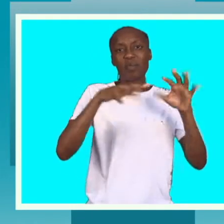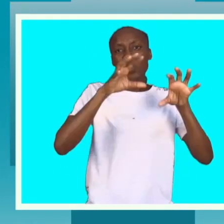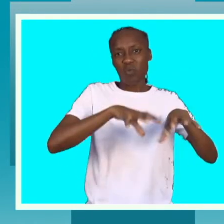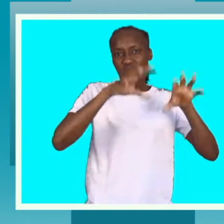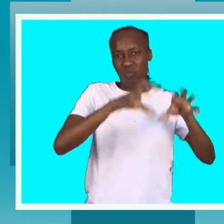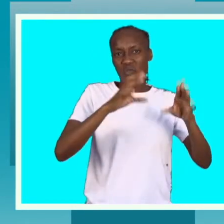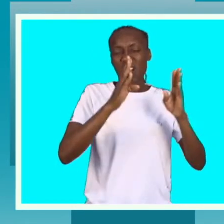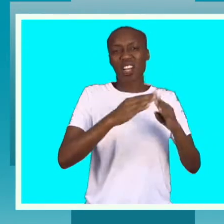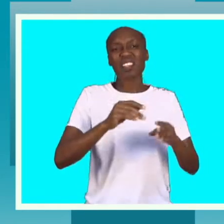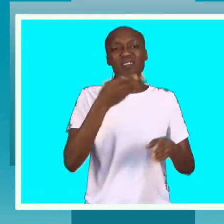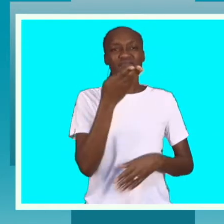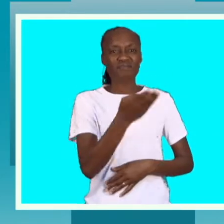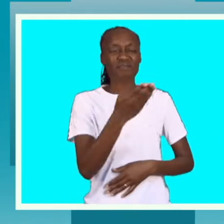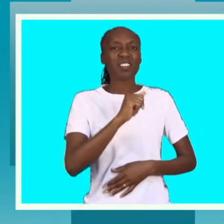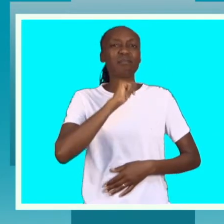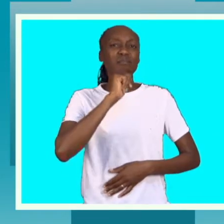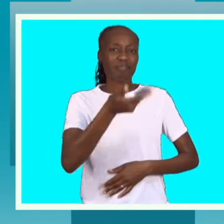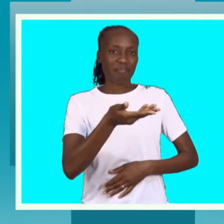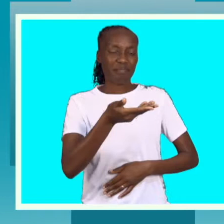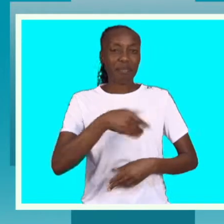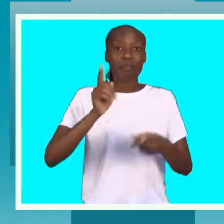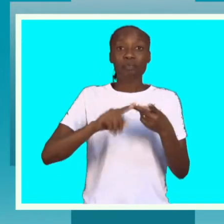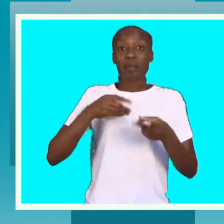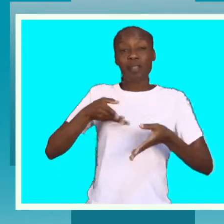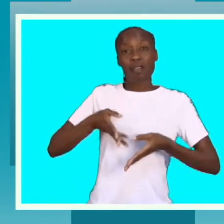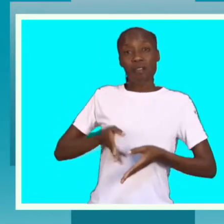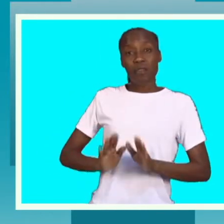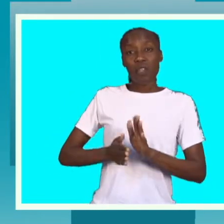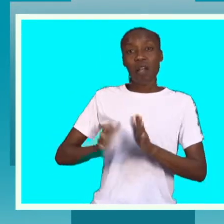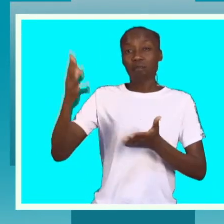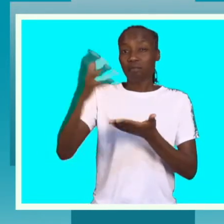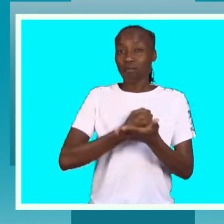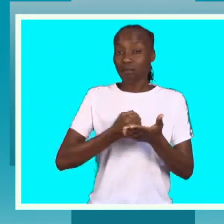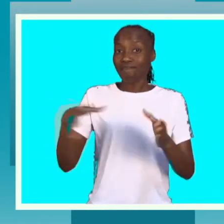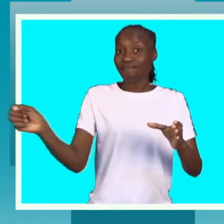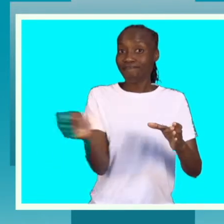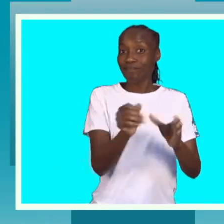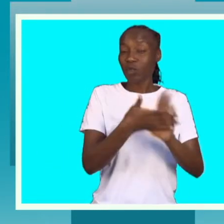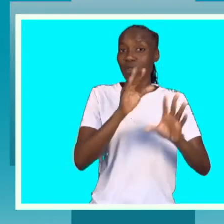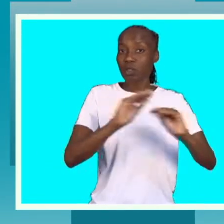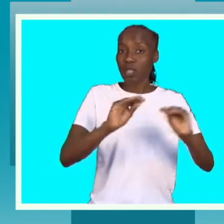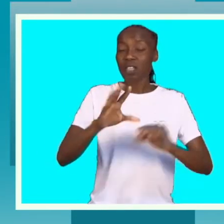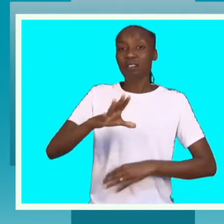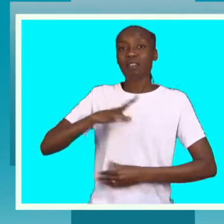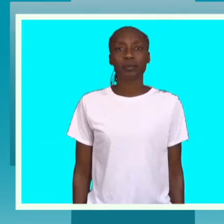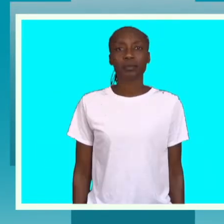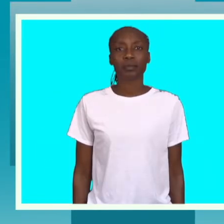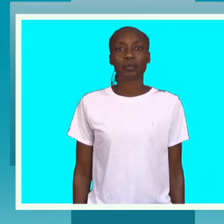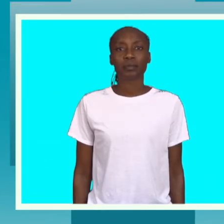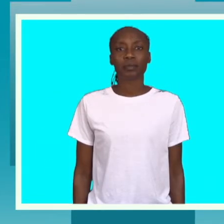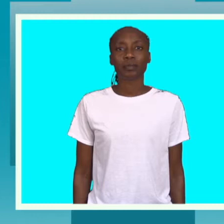filha tivesse uma vaga. E eu conseguir cobrir, se houvesse apoio, eu conseguir cobrir aquela minha casa.